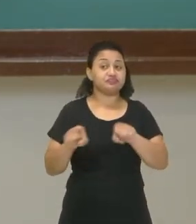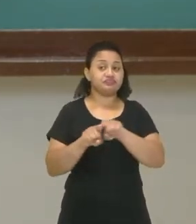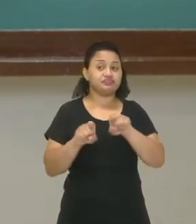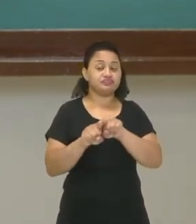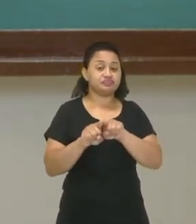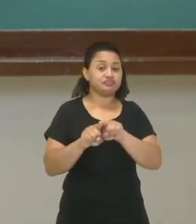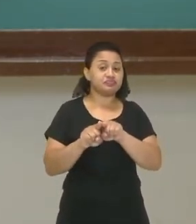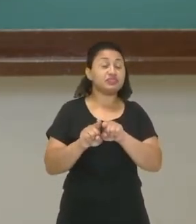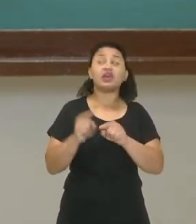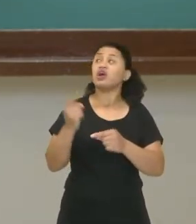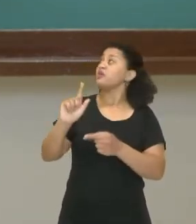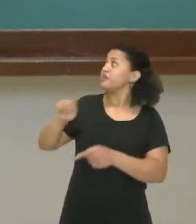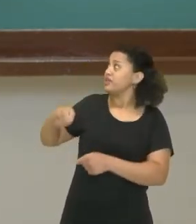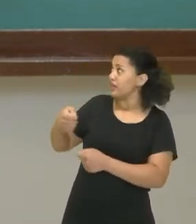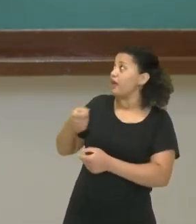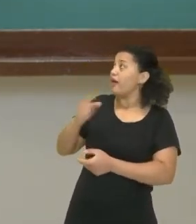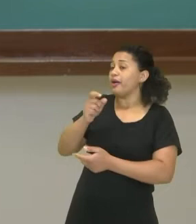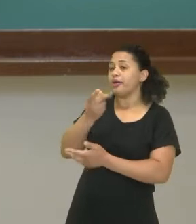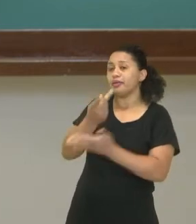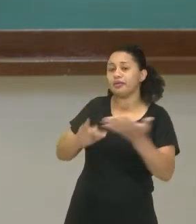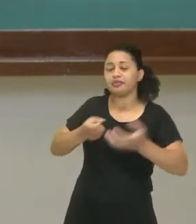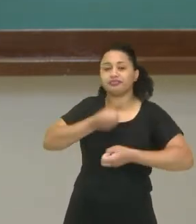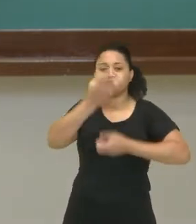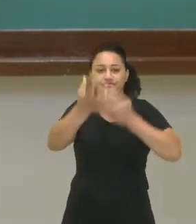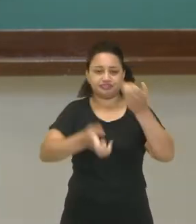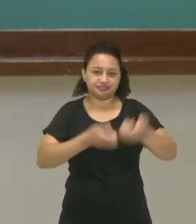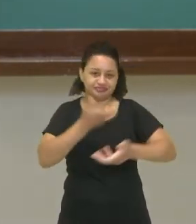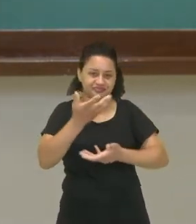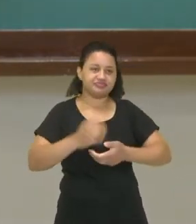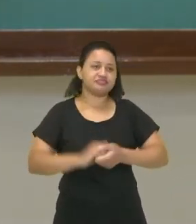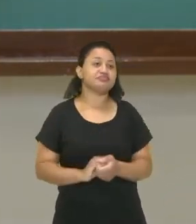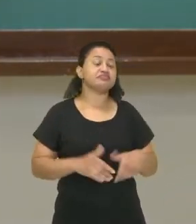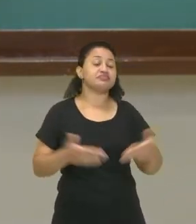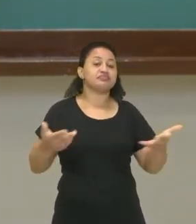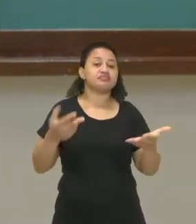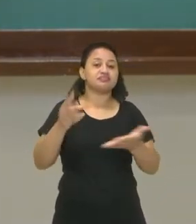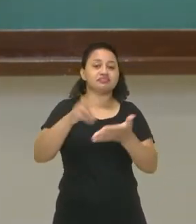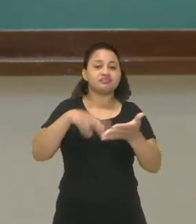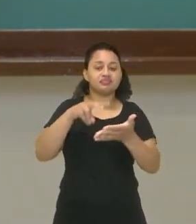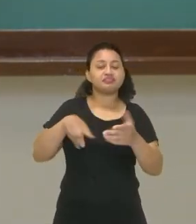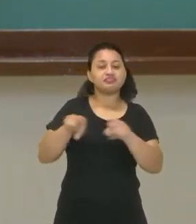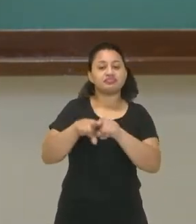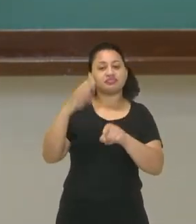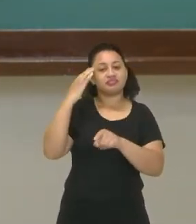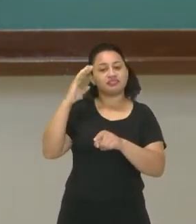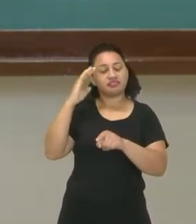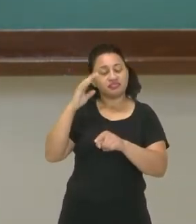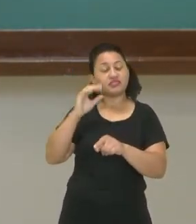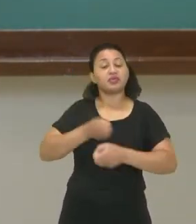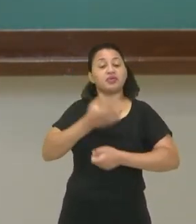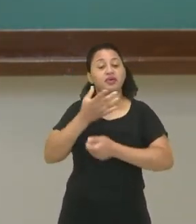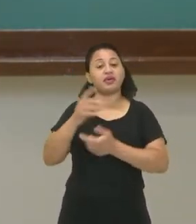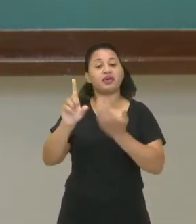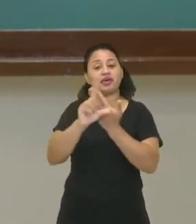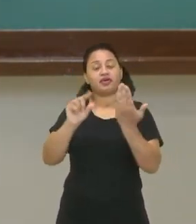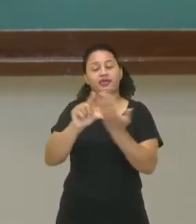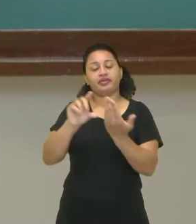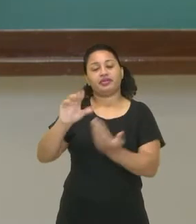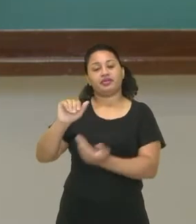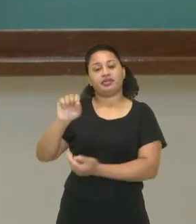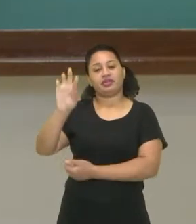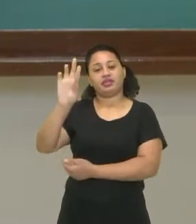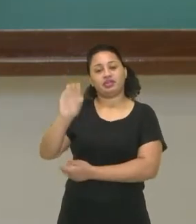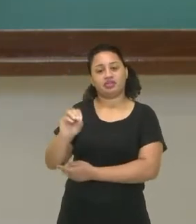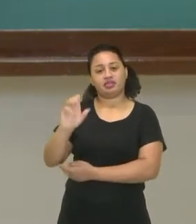é o sinal para poesia? Ótimo! Vamos ler e interpretar um poema de Castro Alves, reconhecer características da